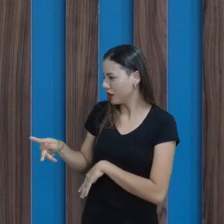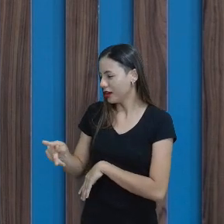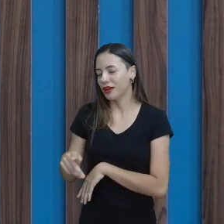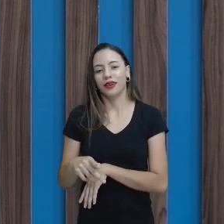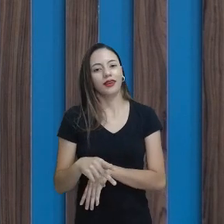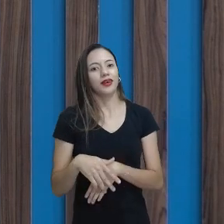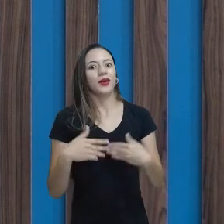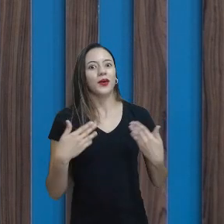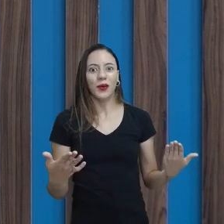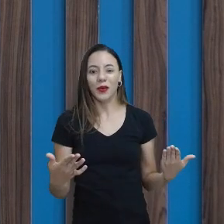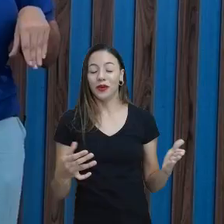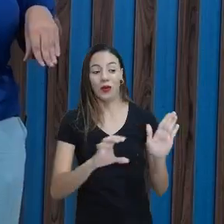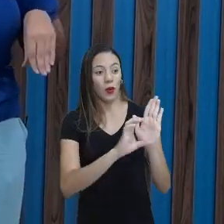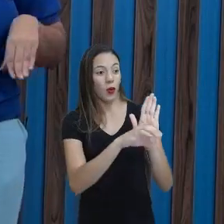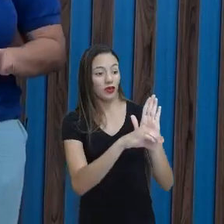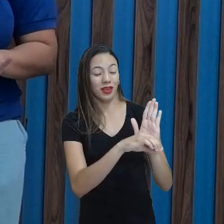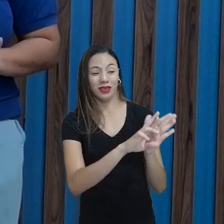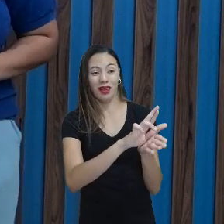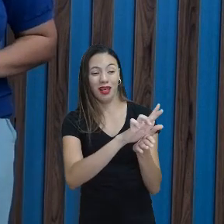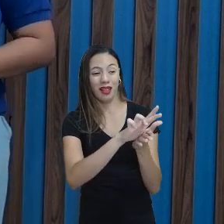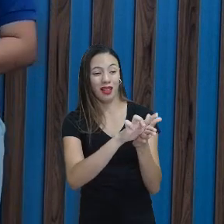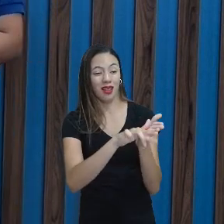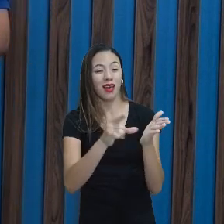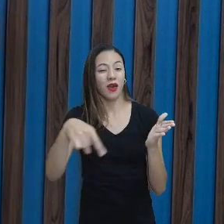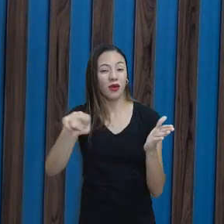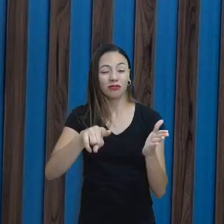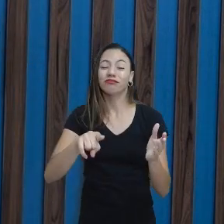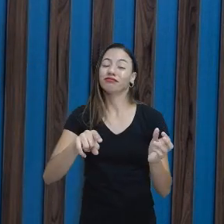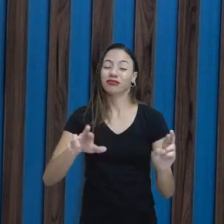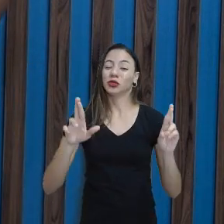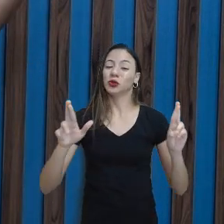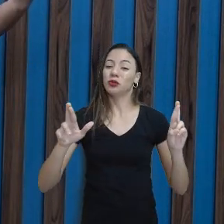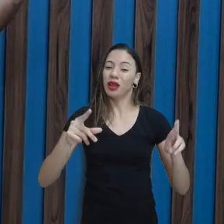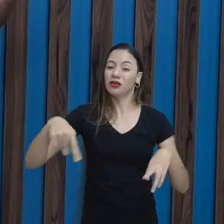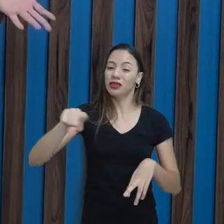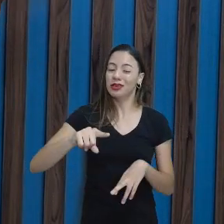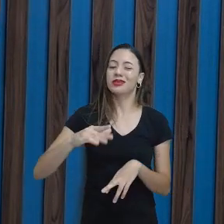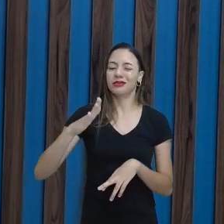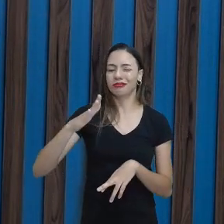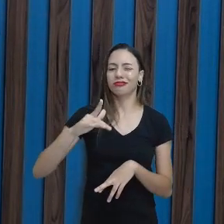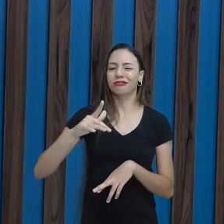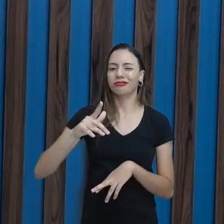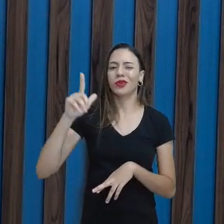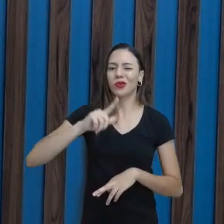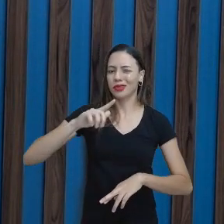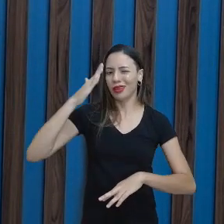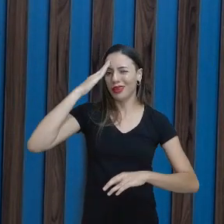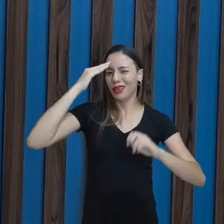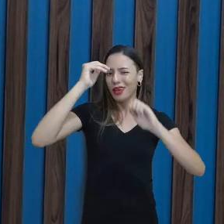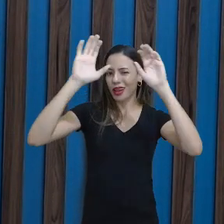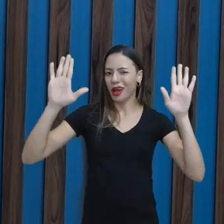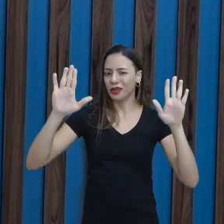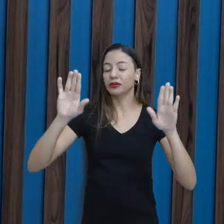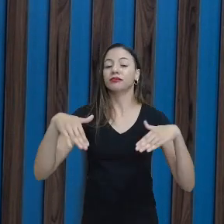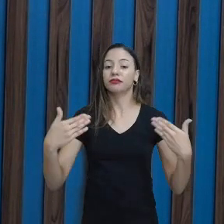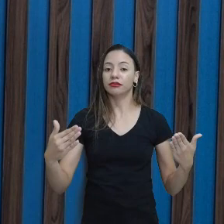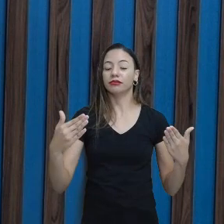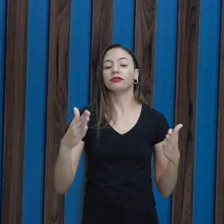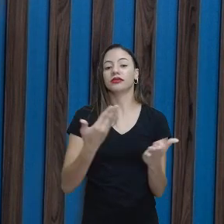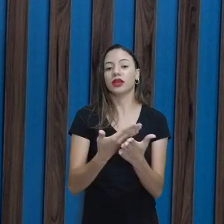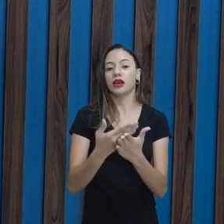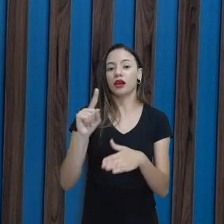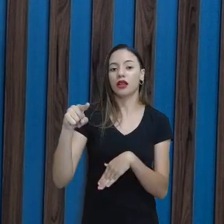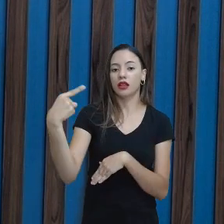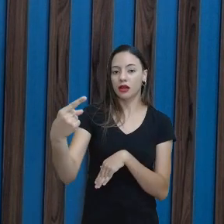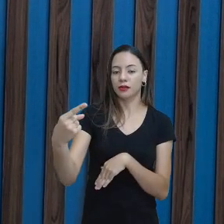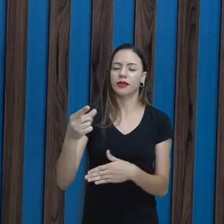gente? Foi uma surra de conceito hoje. Eu espero que vocês tenham conseguido visualizar um pouco. Na próxima aula, a gente vai continuar